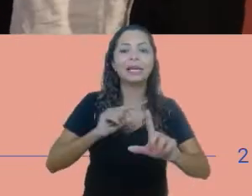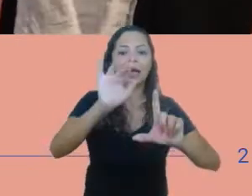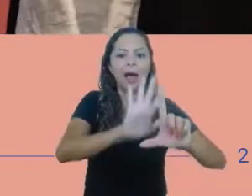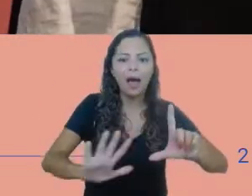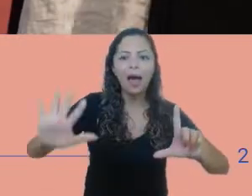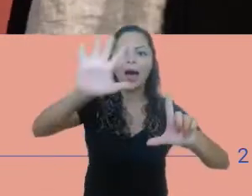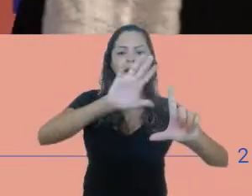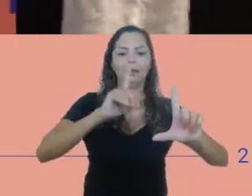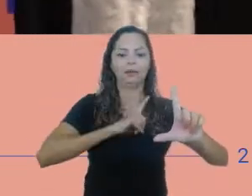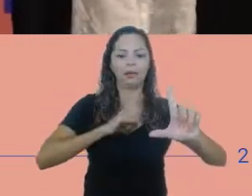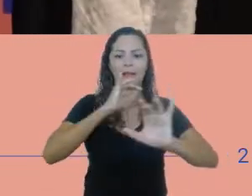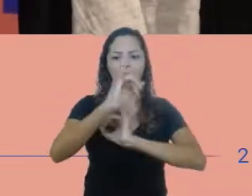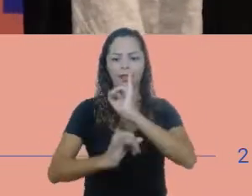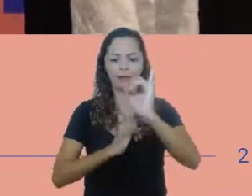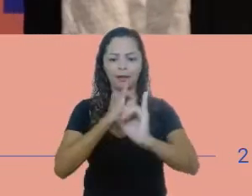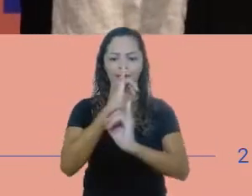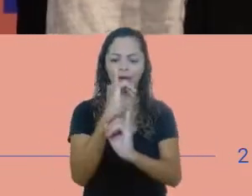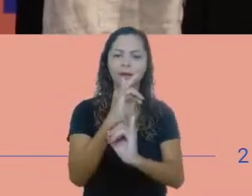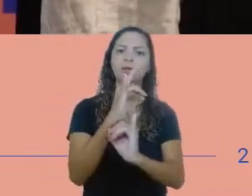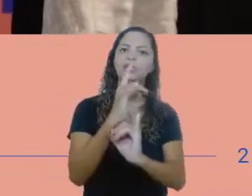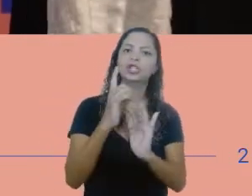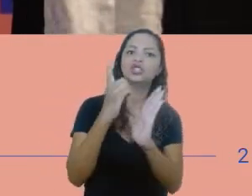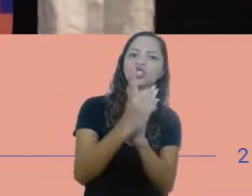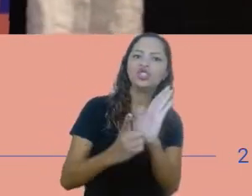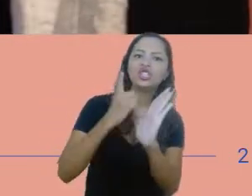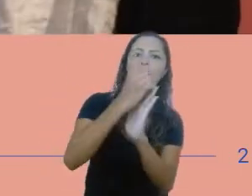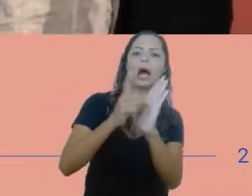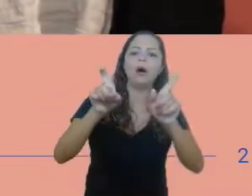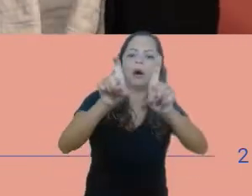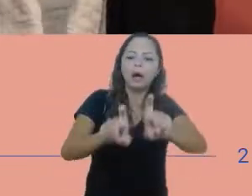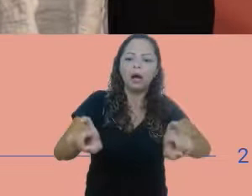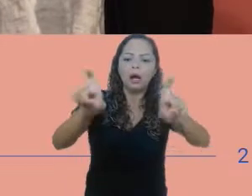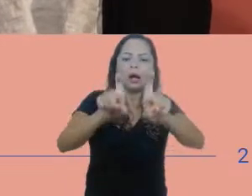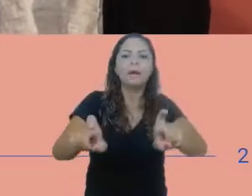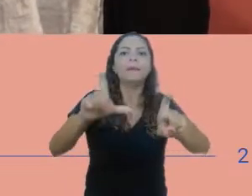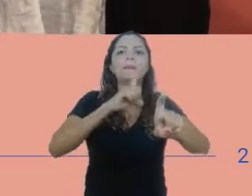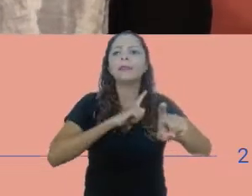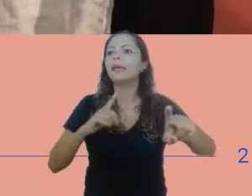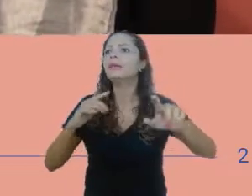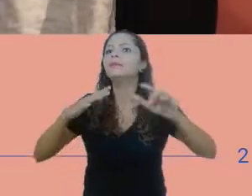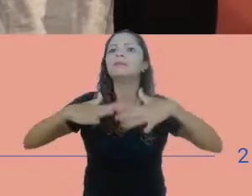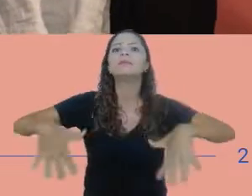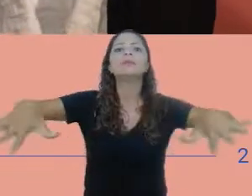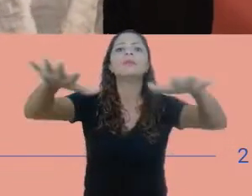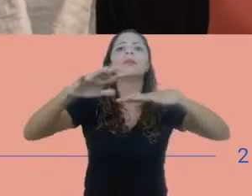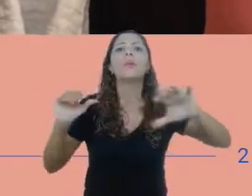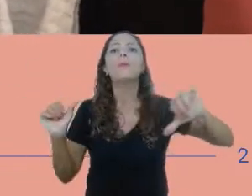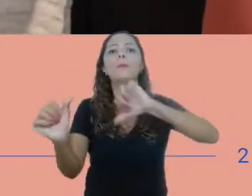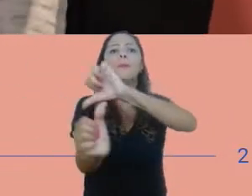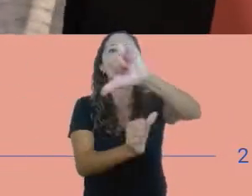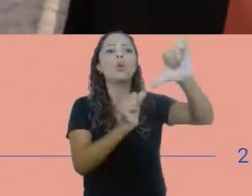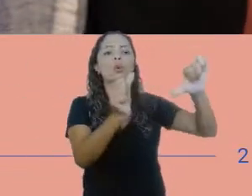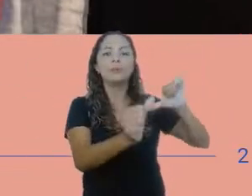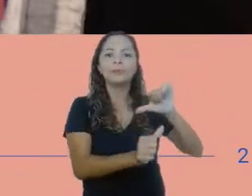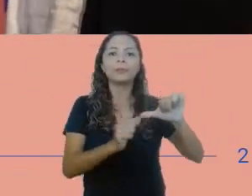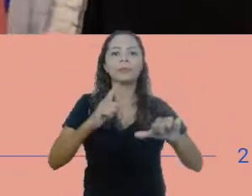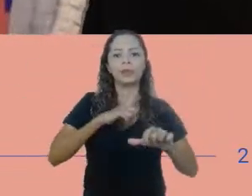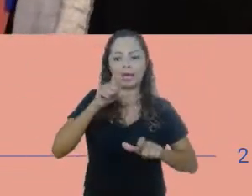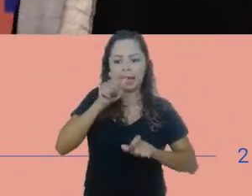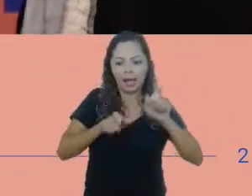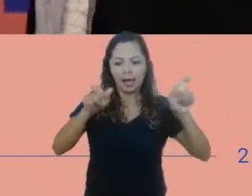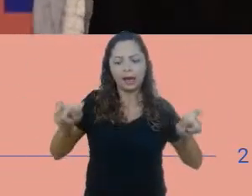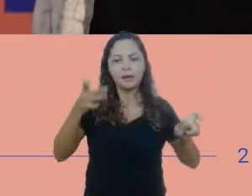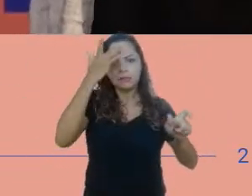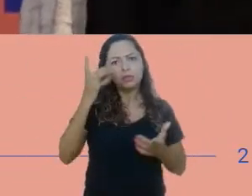padrões de consumo e produção estão mudando o consumidor da cada vez mais ativo mais exigente